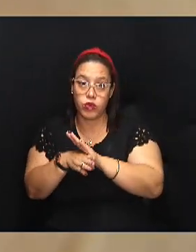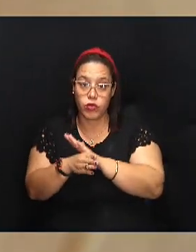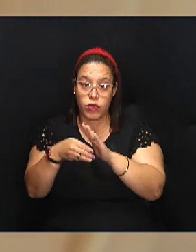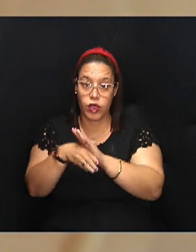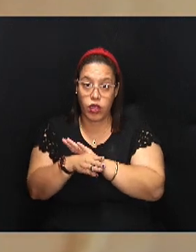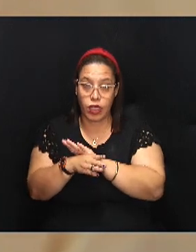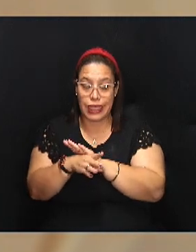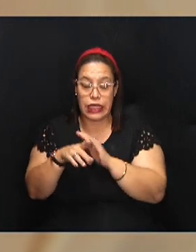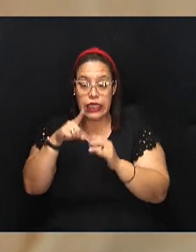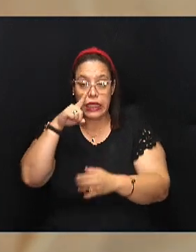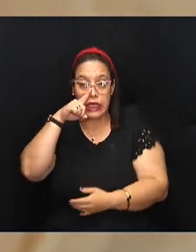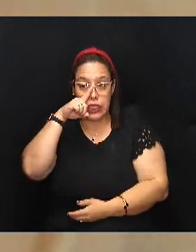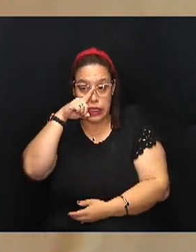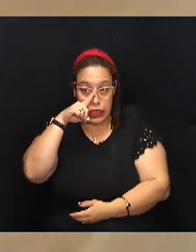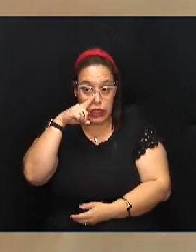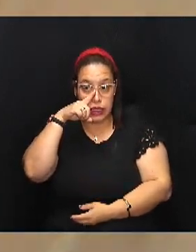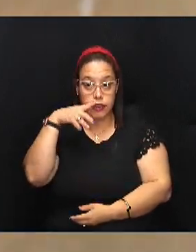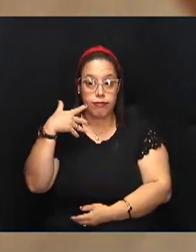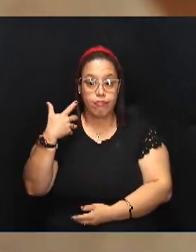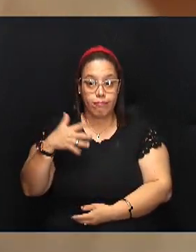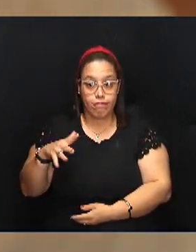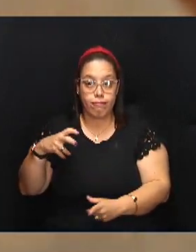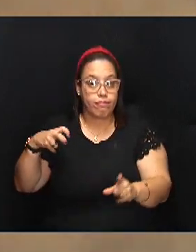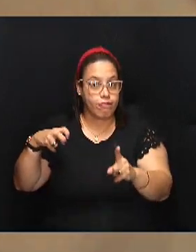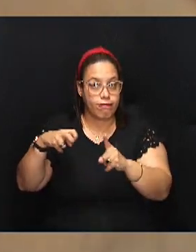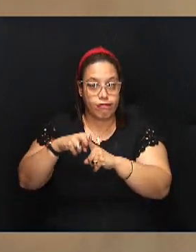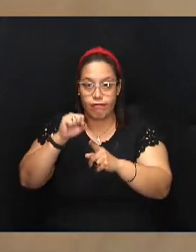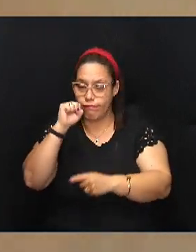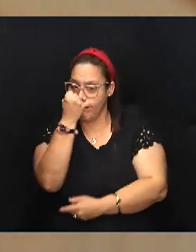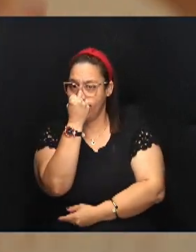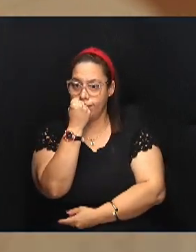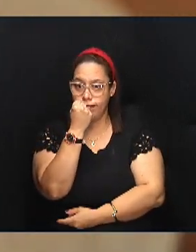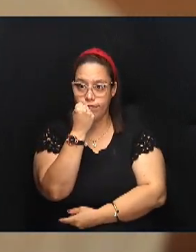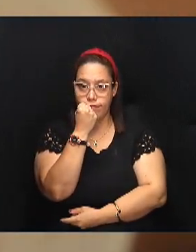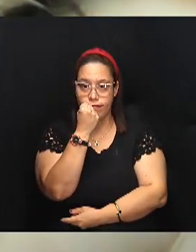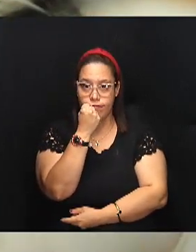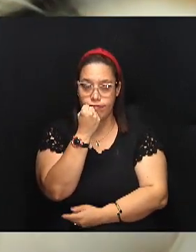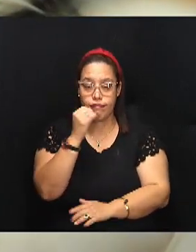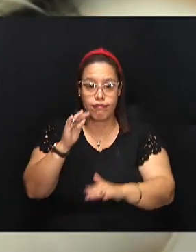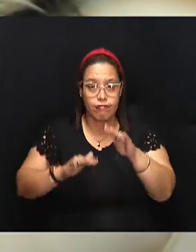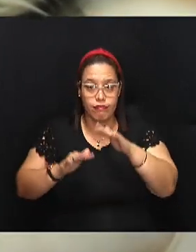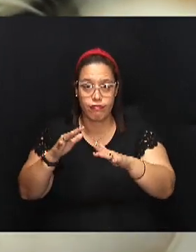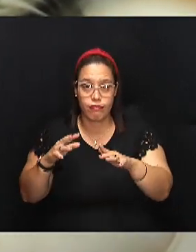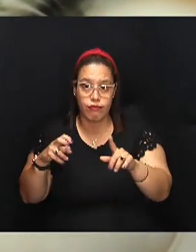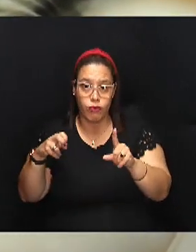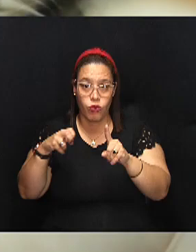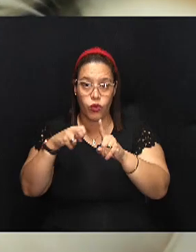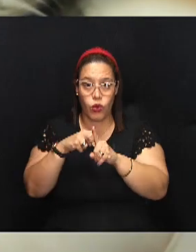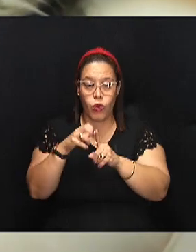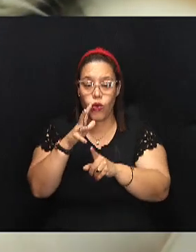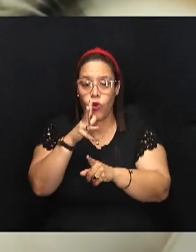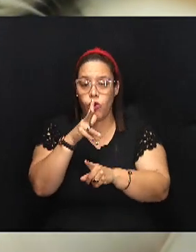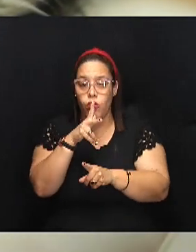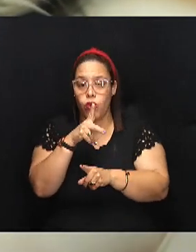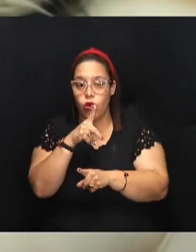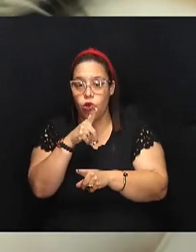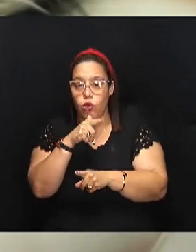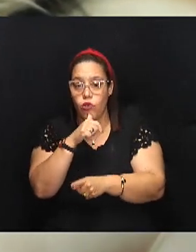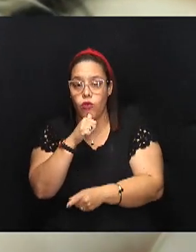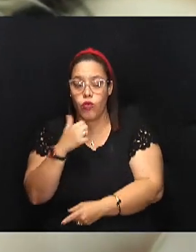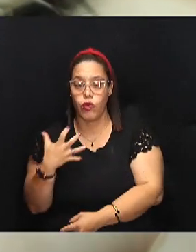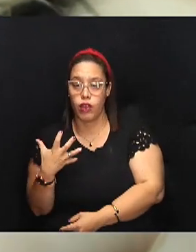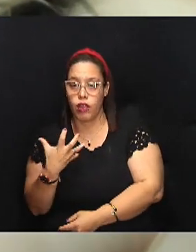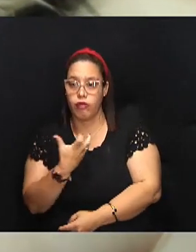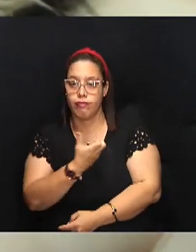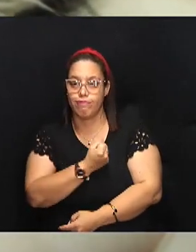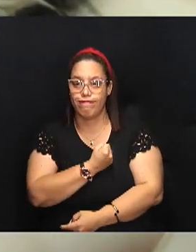condições críticas. Muitas vezes eles sofreram acidentes graves, muitas vezes eles sofreram acidentes e demorou um tempo até alguém resgatar eles.